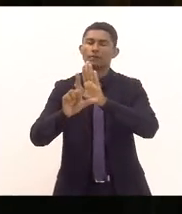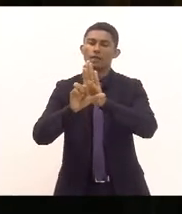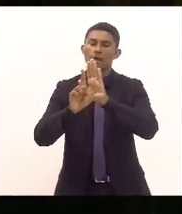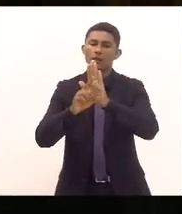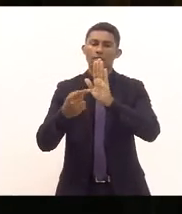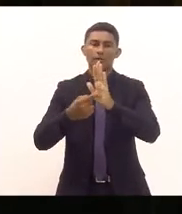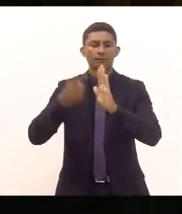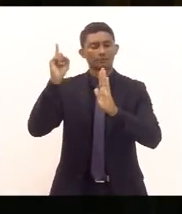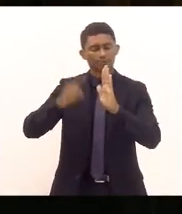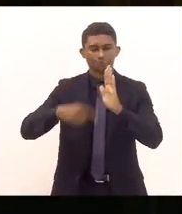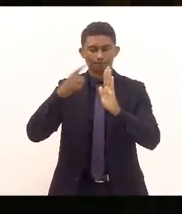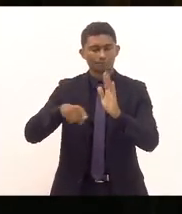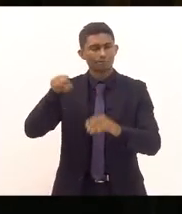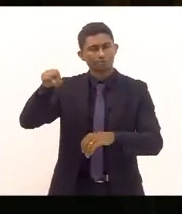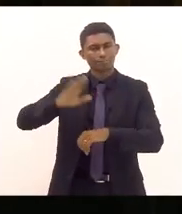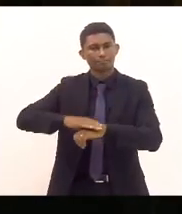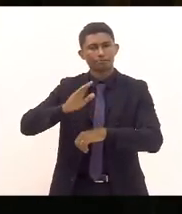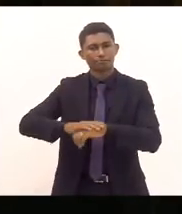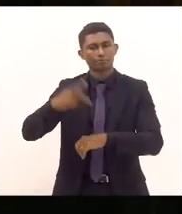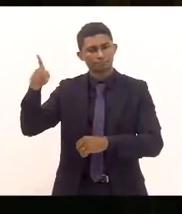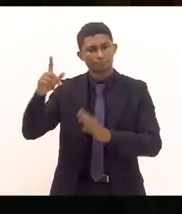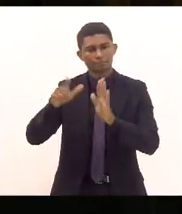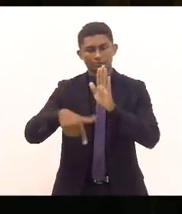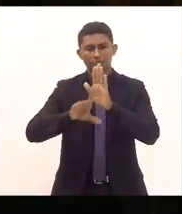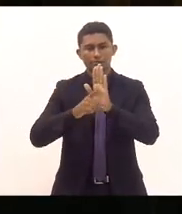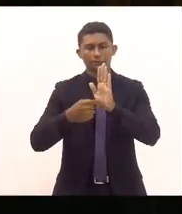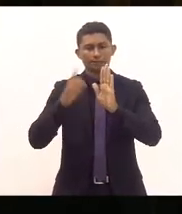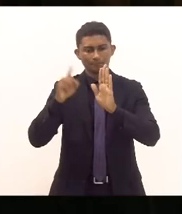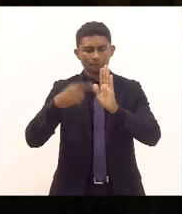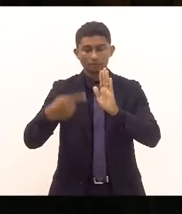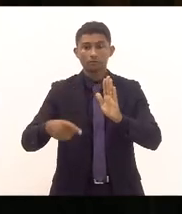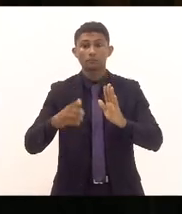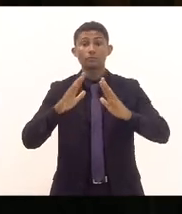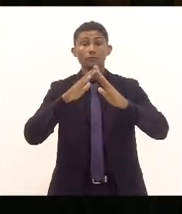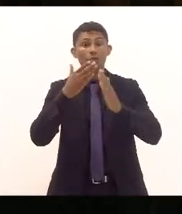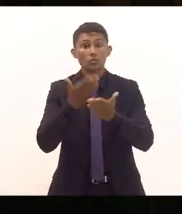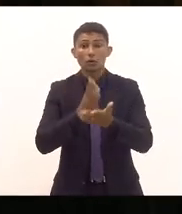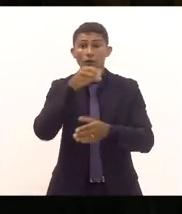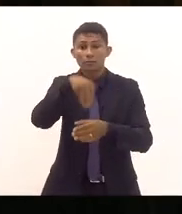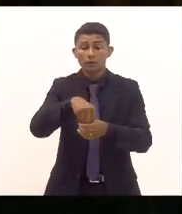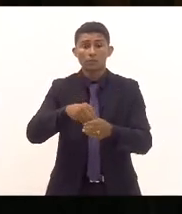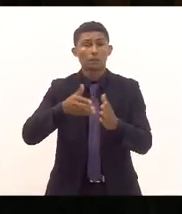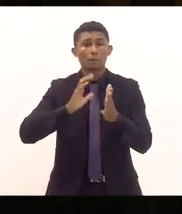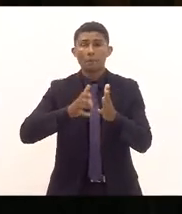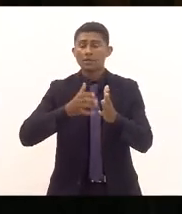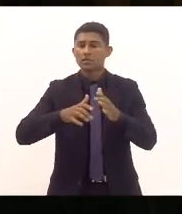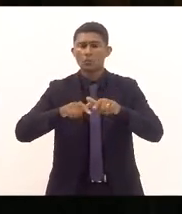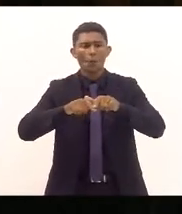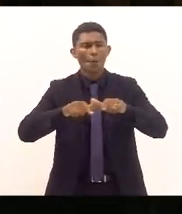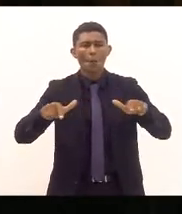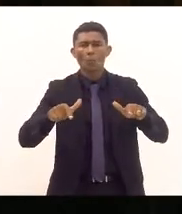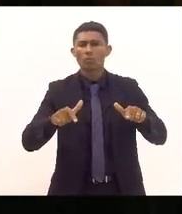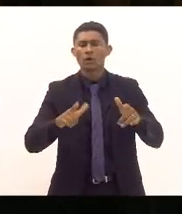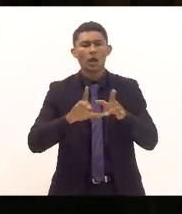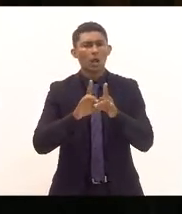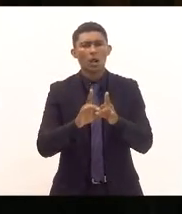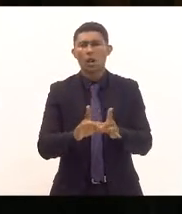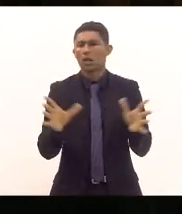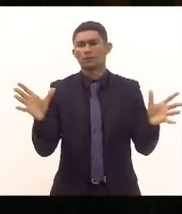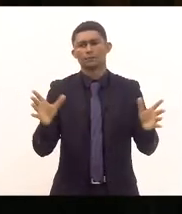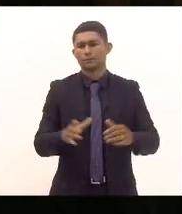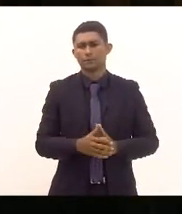de possa defender aqui nessa casa a escola sem partido absolutamente livre de doutrinação ideológica agora